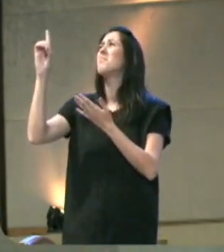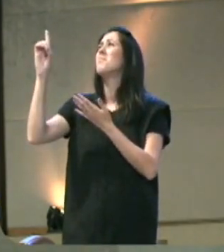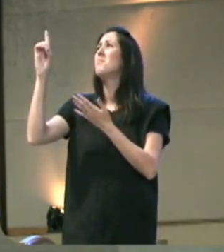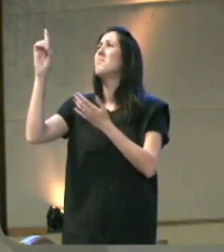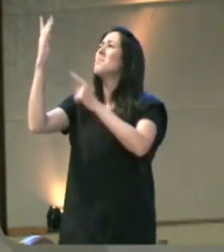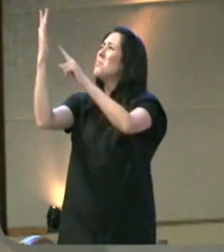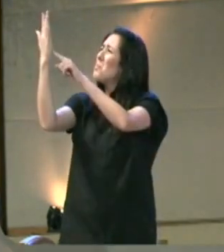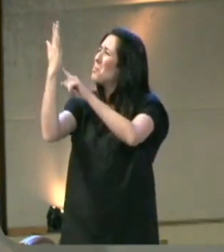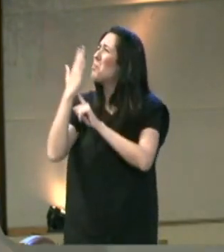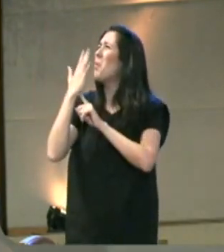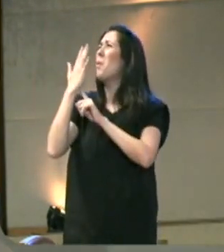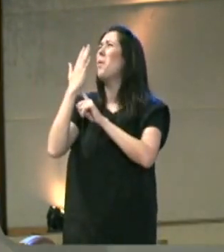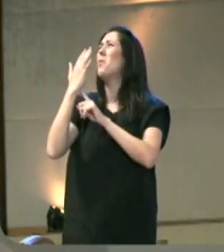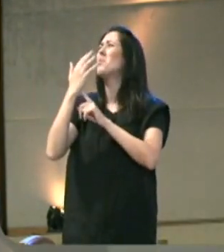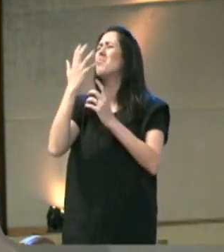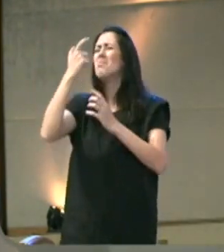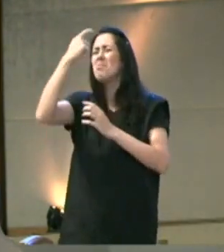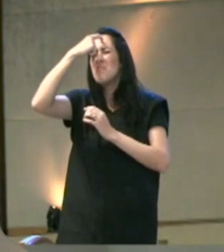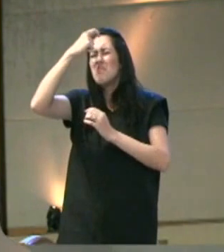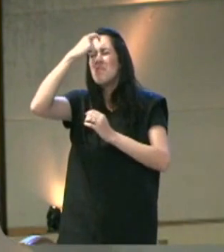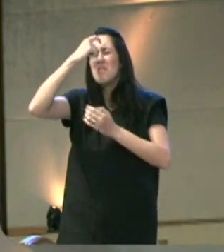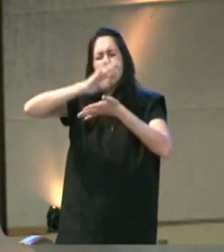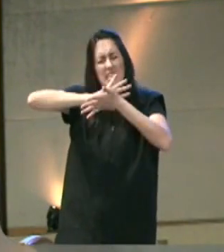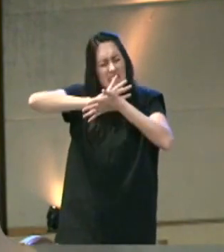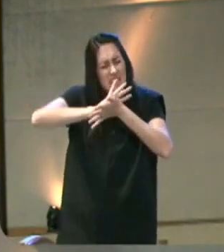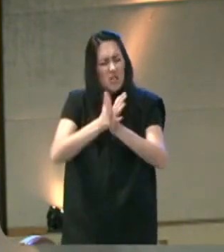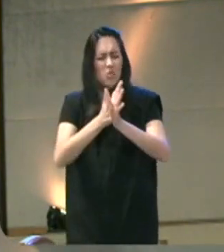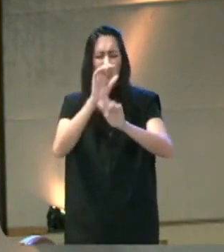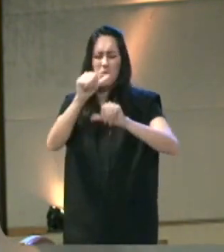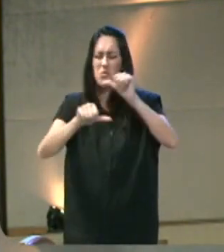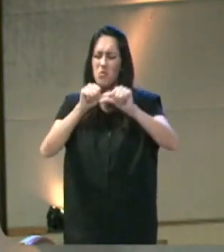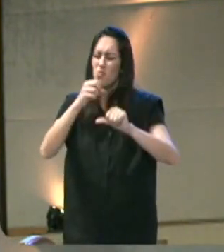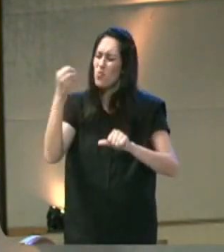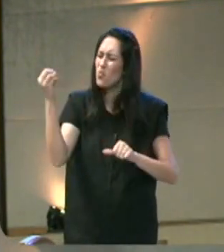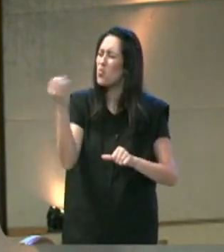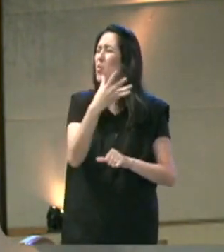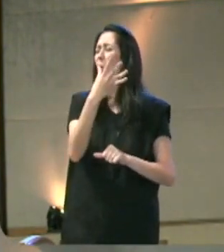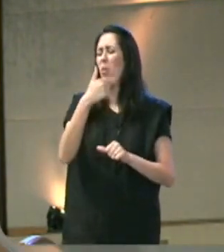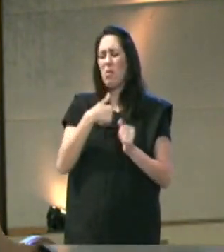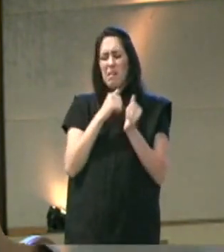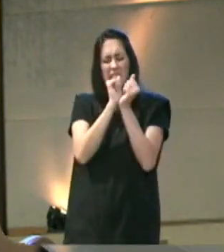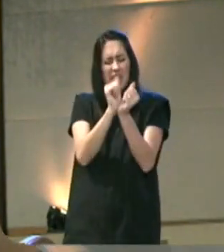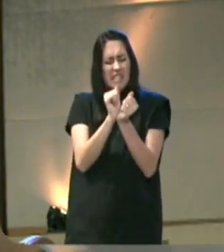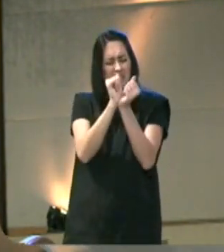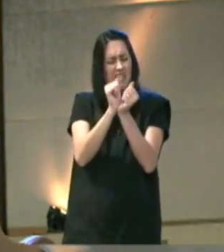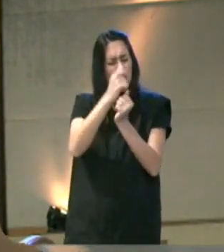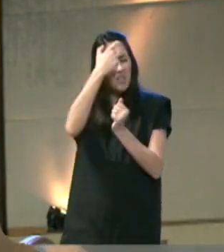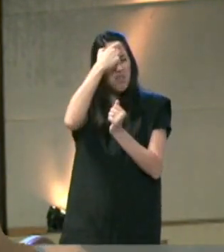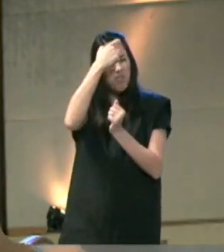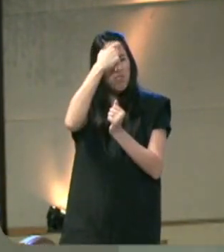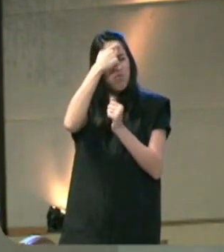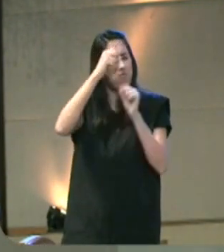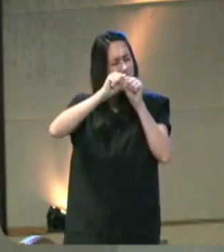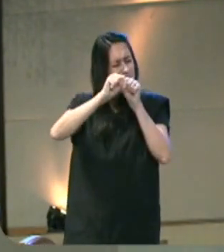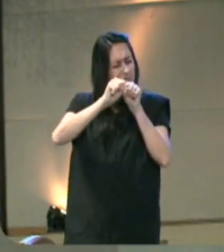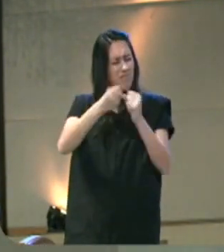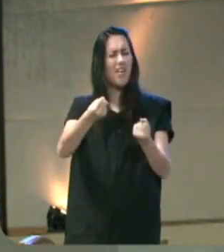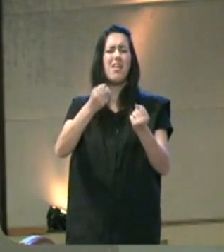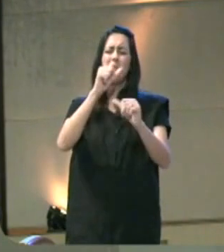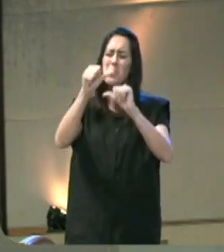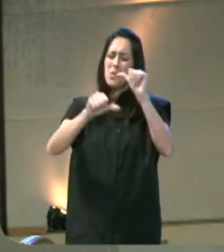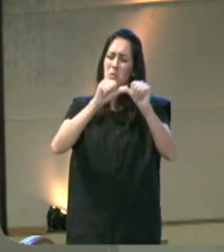Mostra para mim quais são os argumentos que estão me atordoando, me aprisionando, porque eu quero